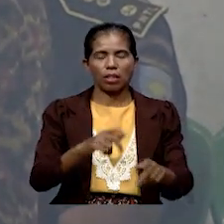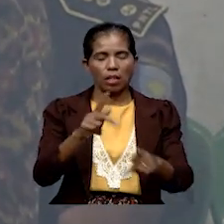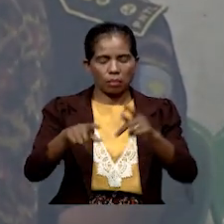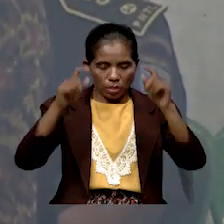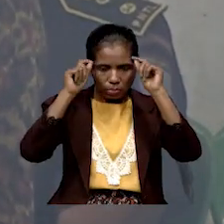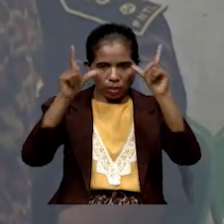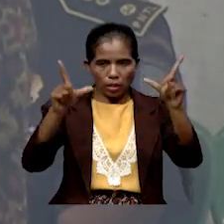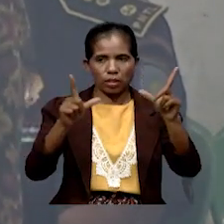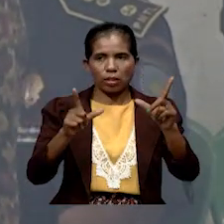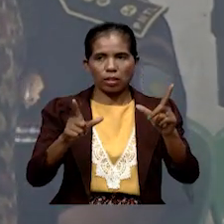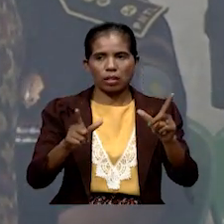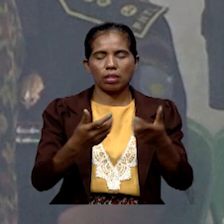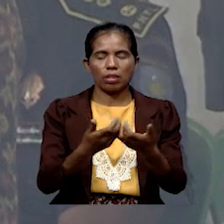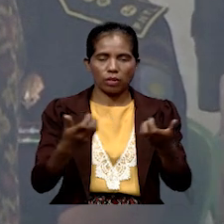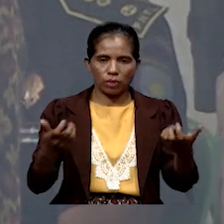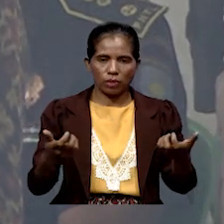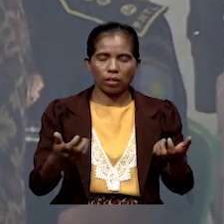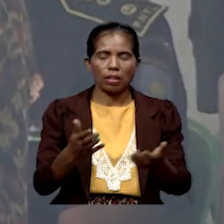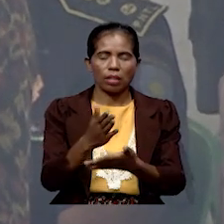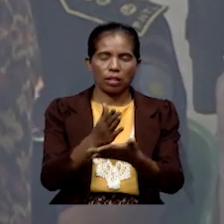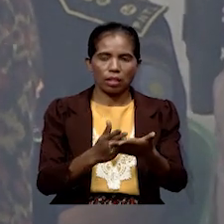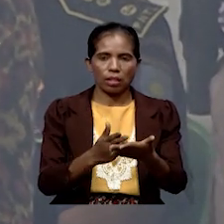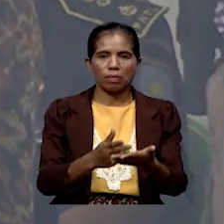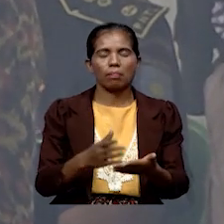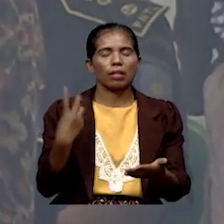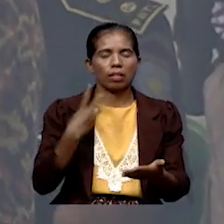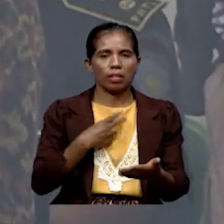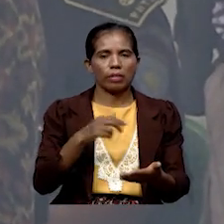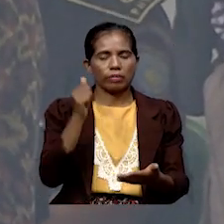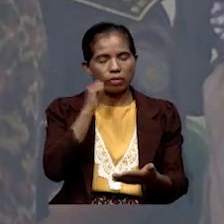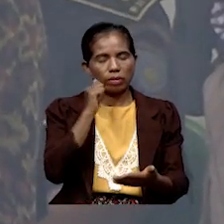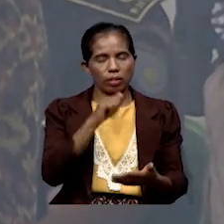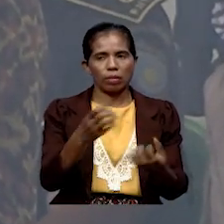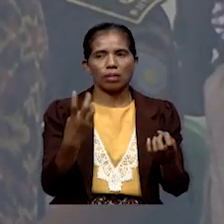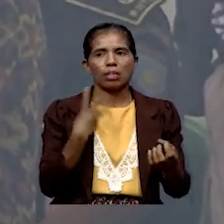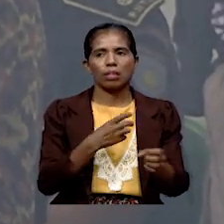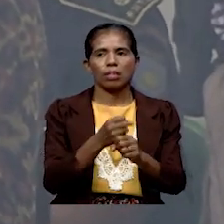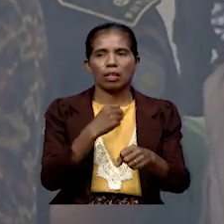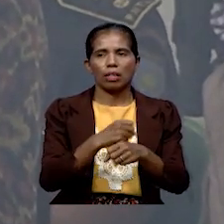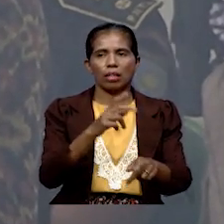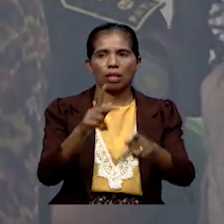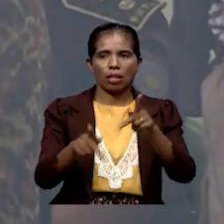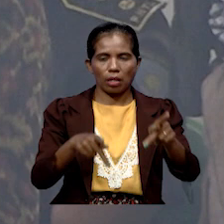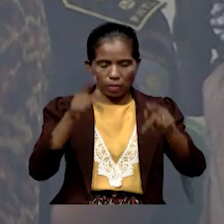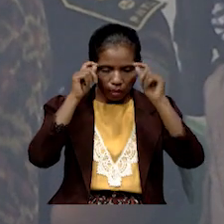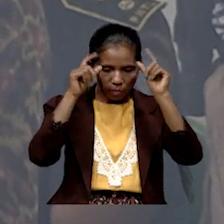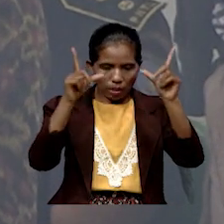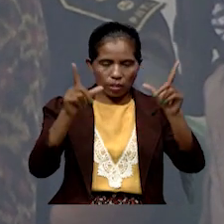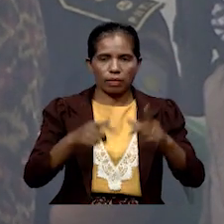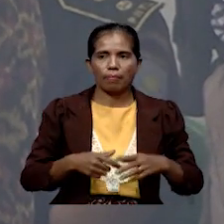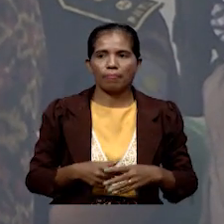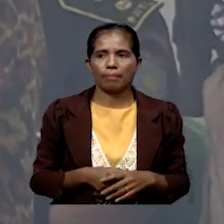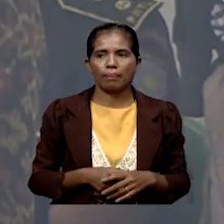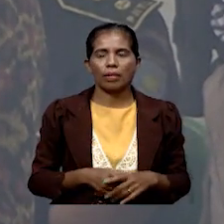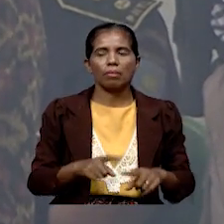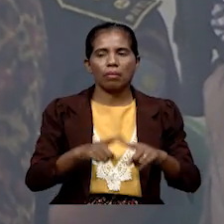Leste ne sori balu maka itani inan feton sira ita halu ema ida de itu polo povo Timor Leste ne